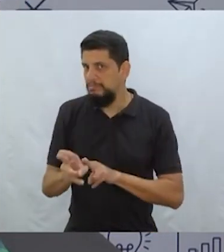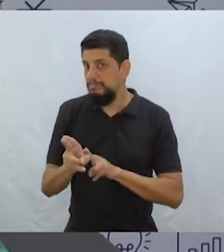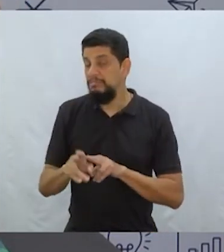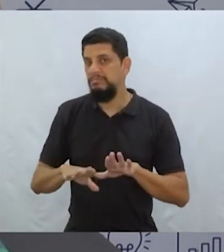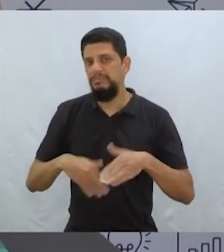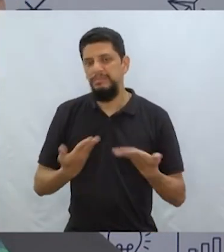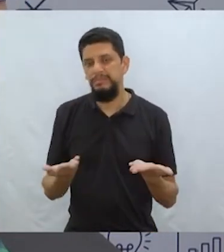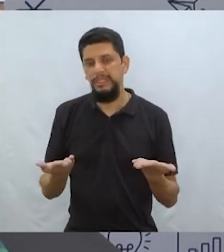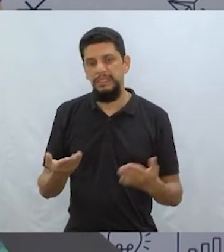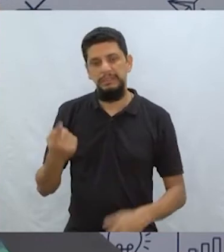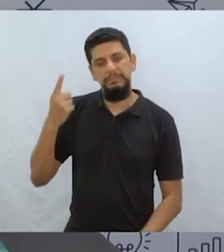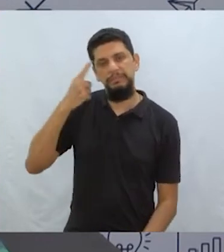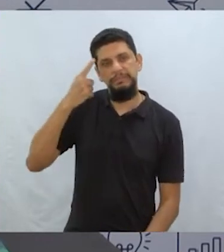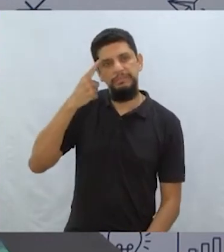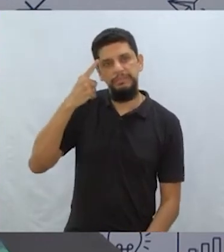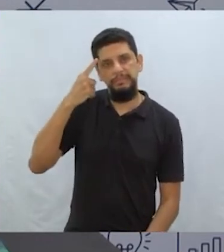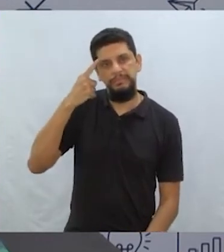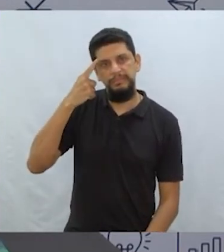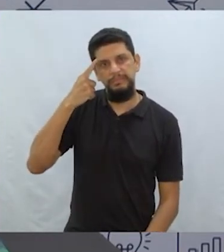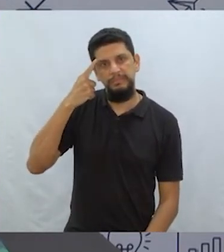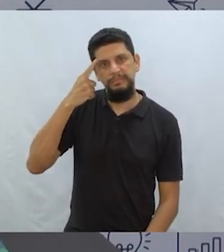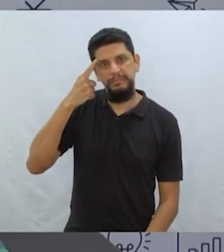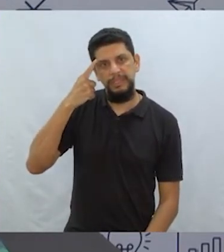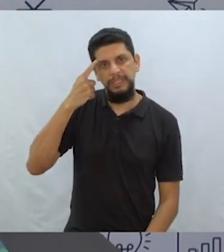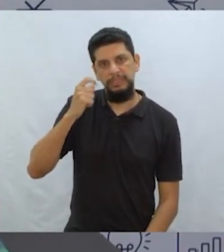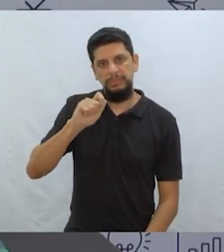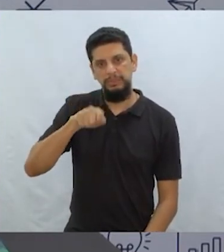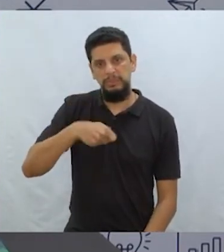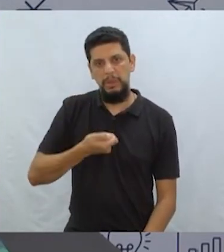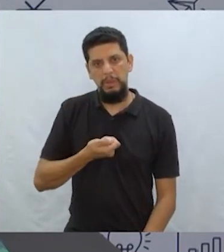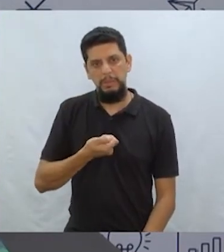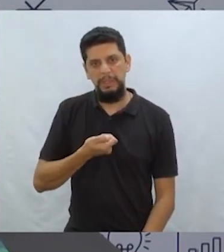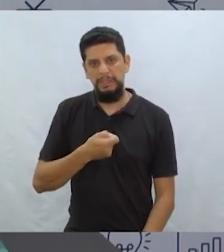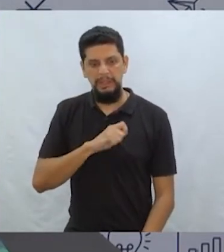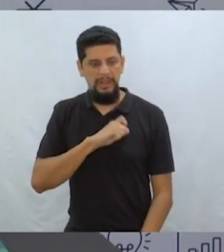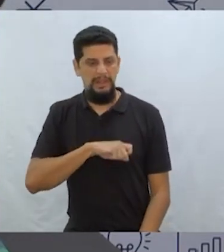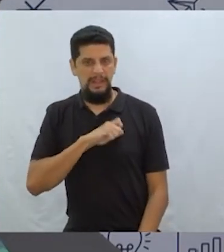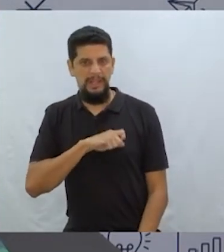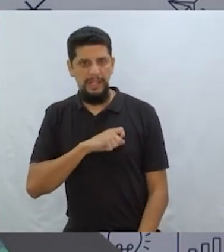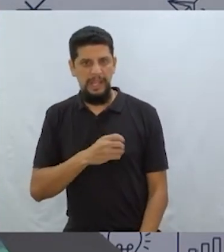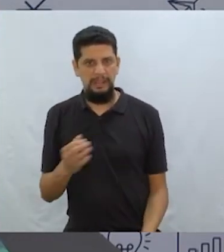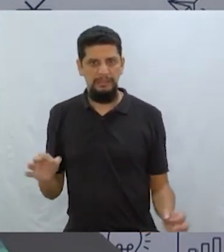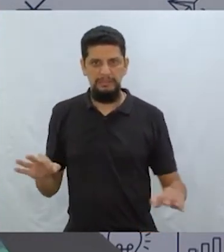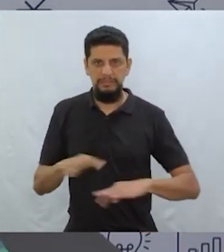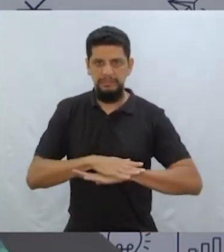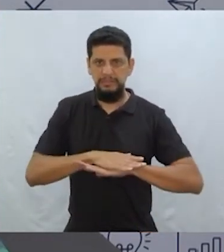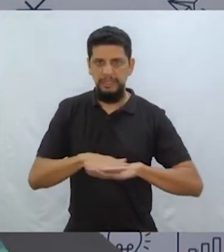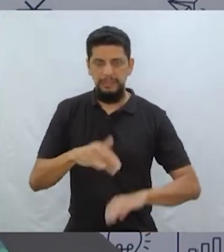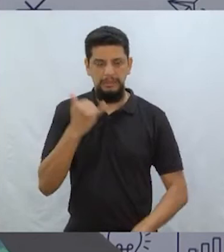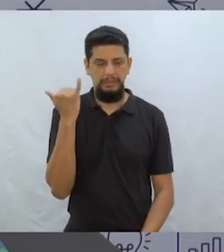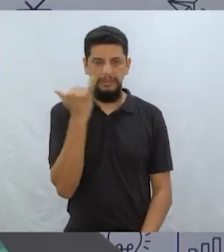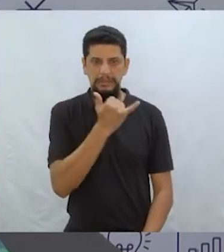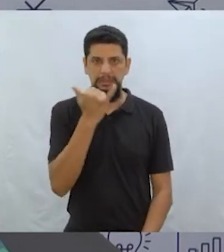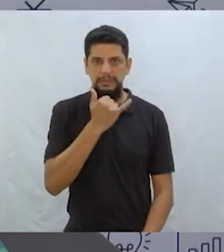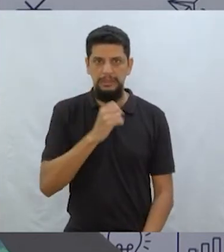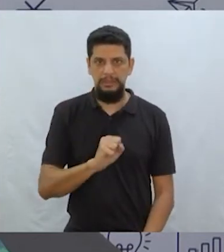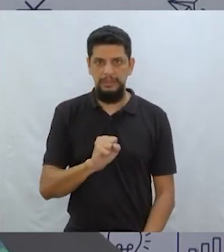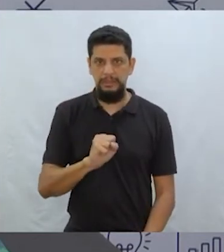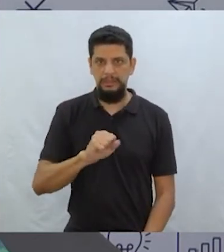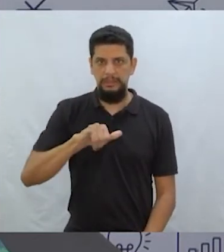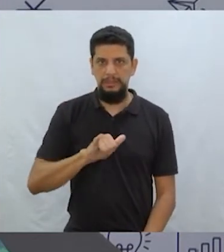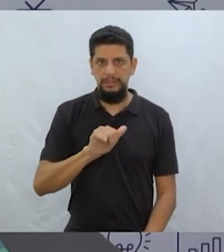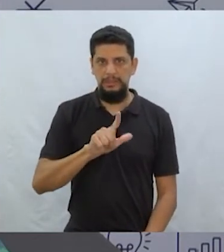né que que vamos pensar A esse respeito e assim a gente termina esse conto da